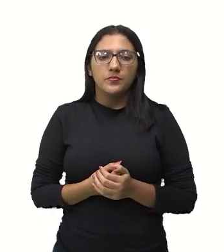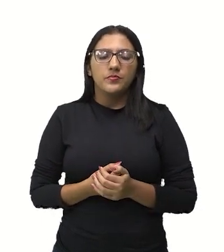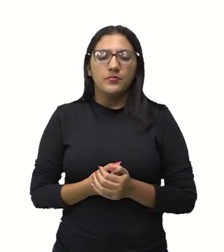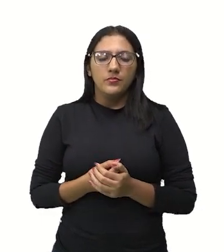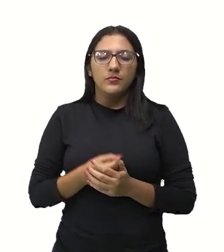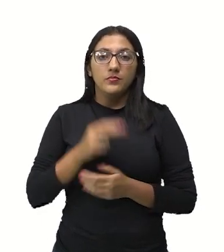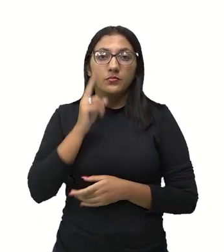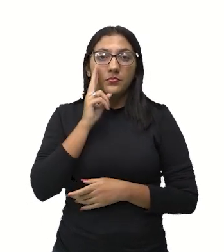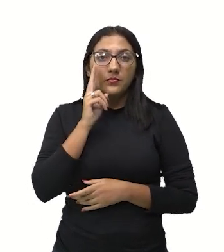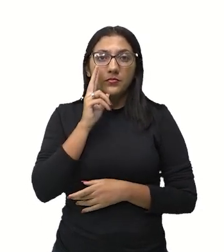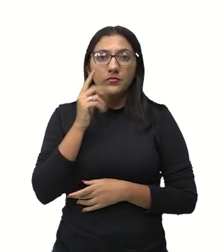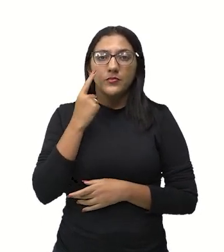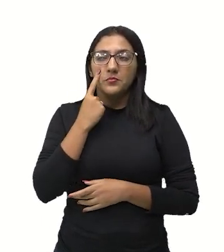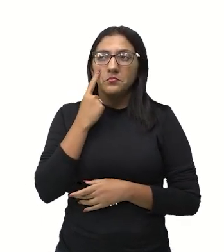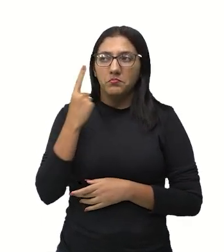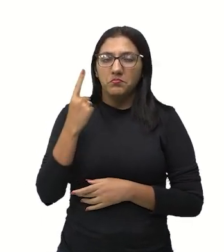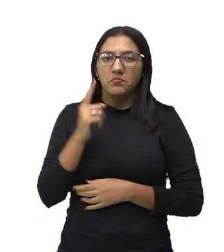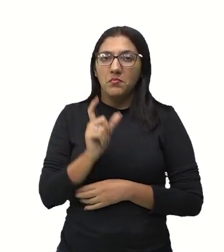montante